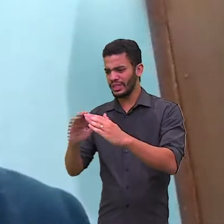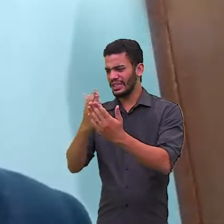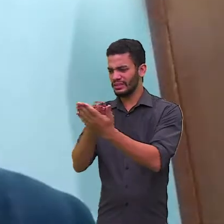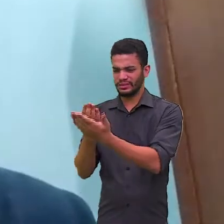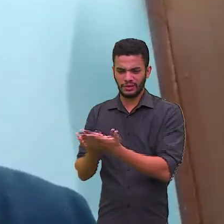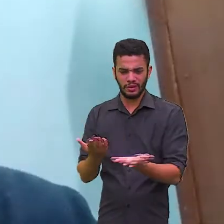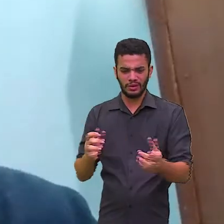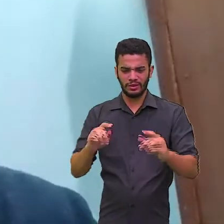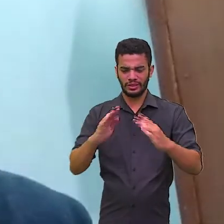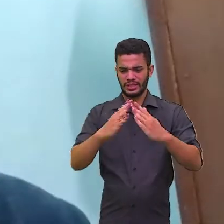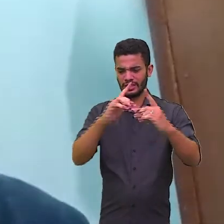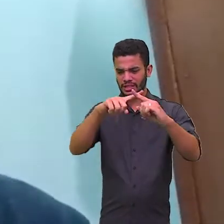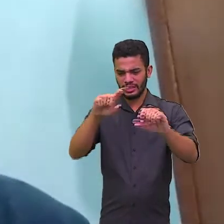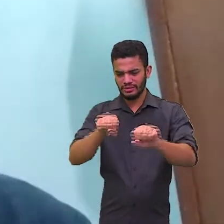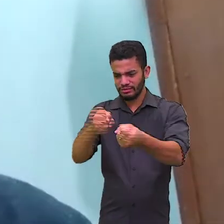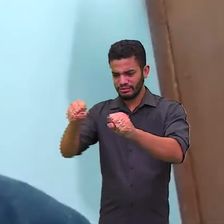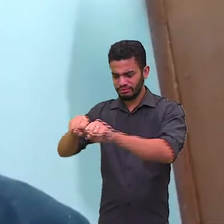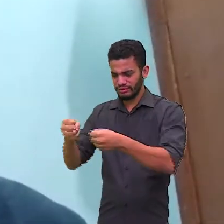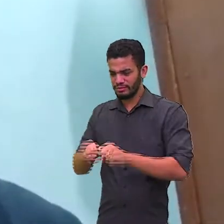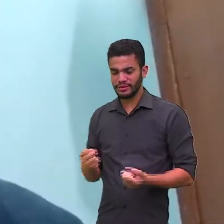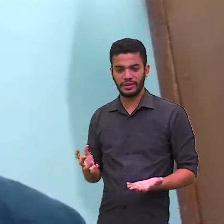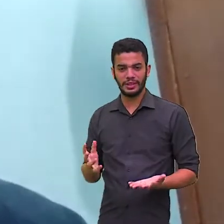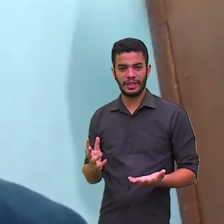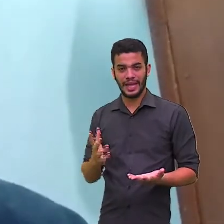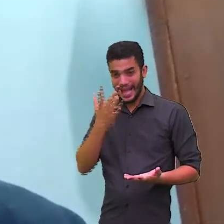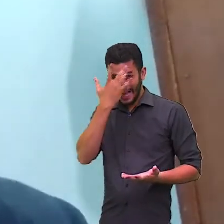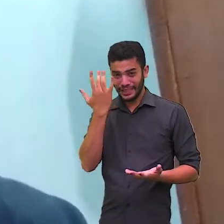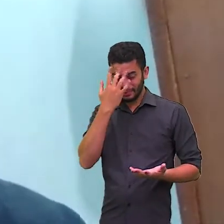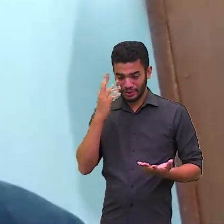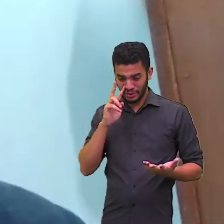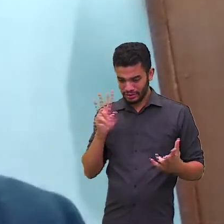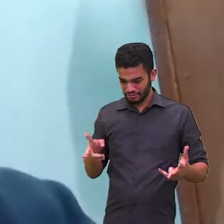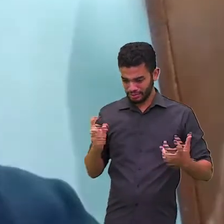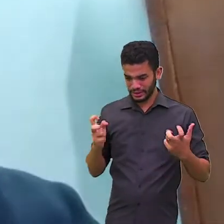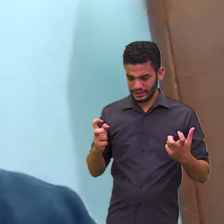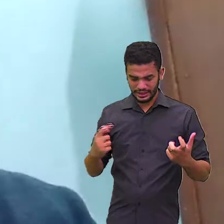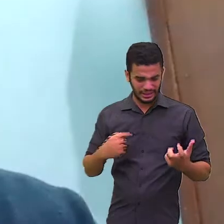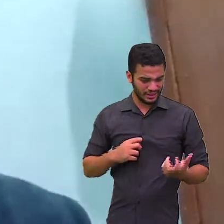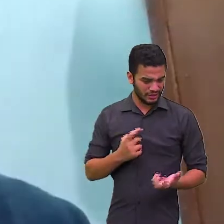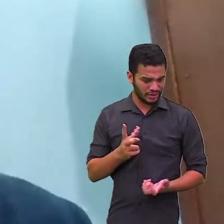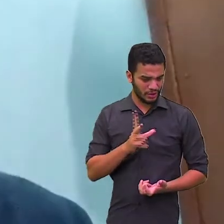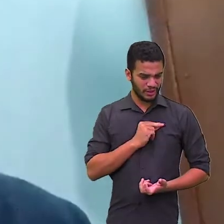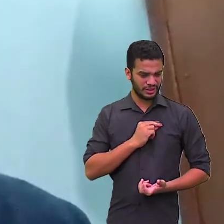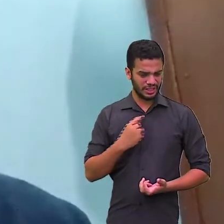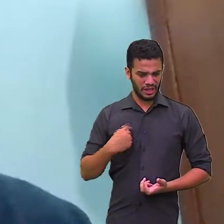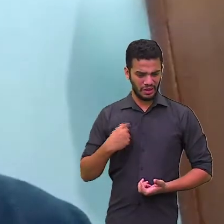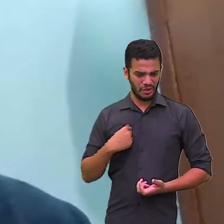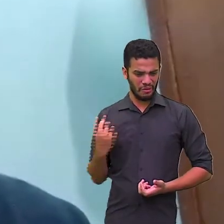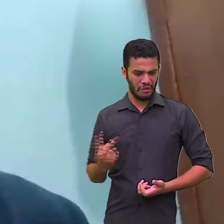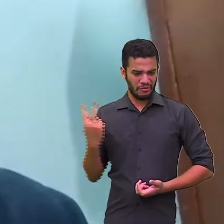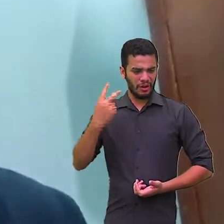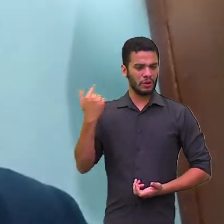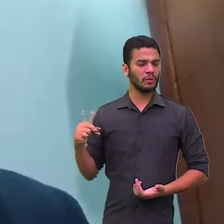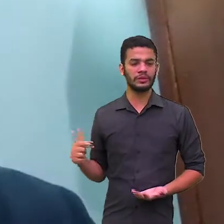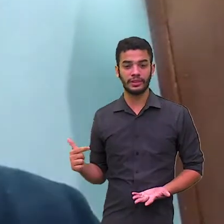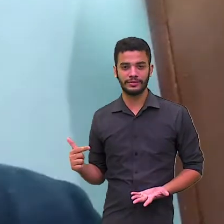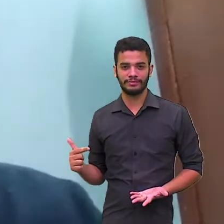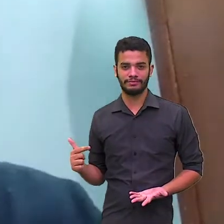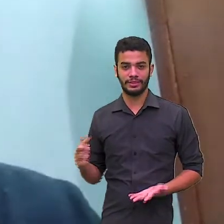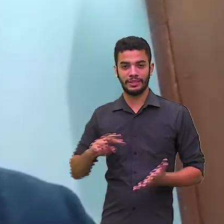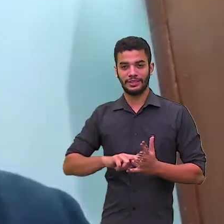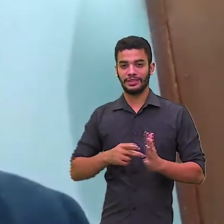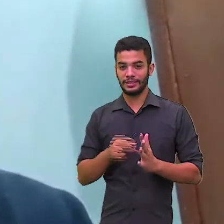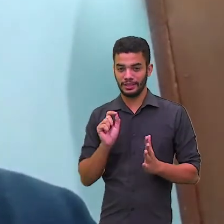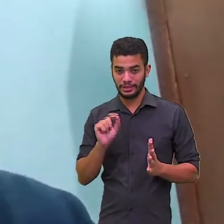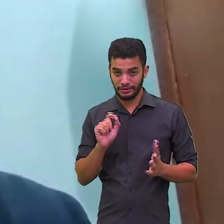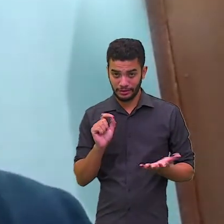eles deixam de ter significado para eles mesmos. Nem é para os outros não interessa. Para eles mesmos isso não é importante. Assim vale também